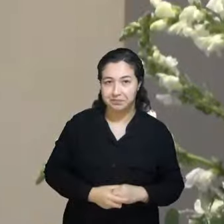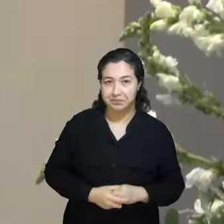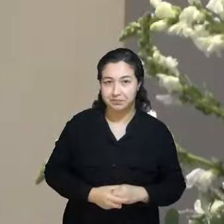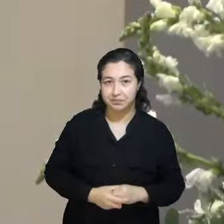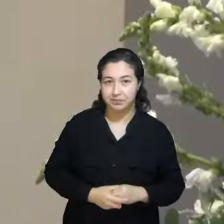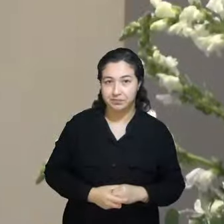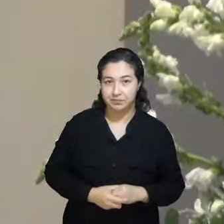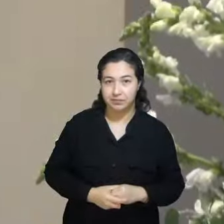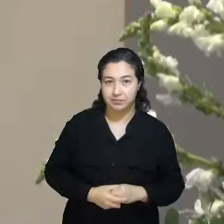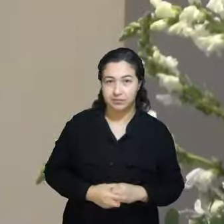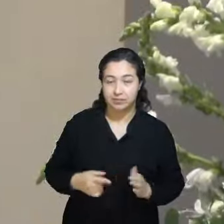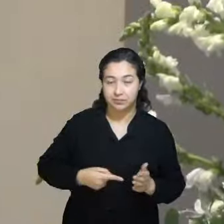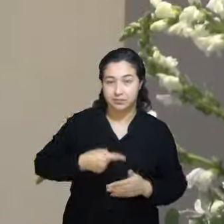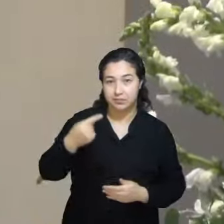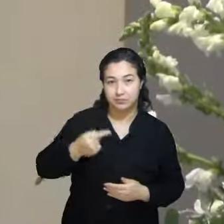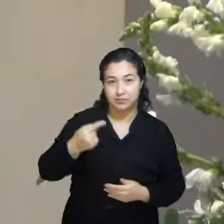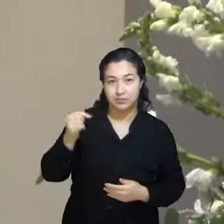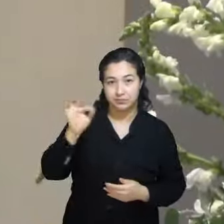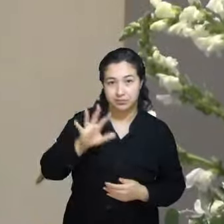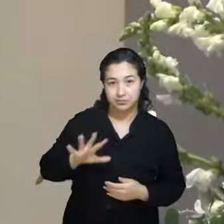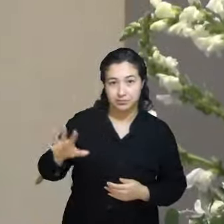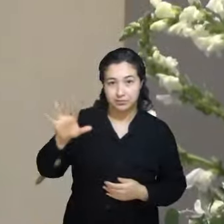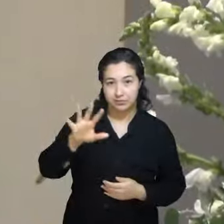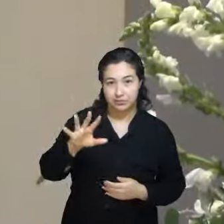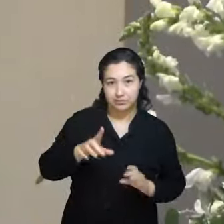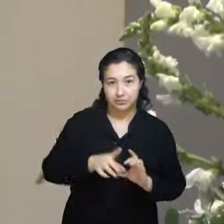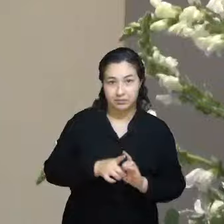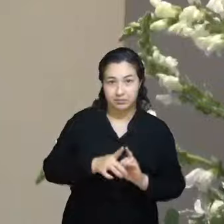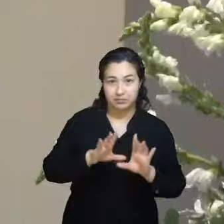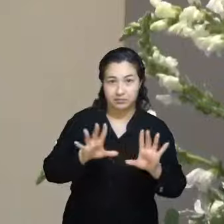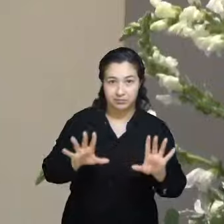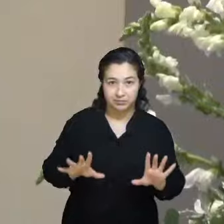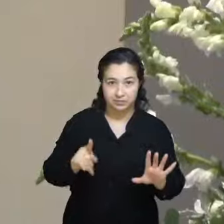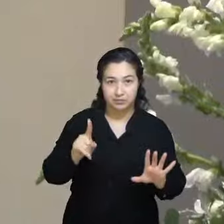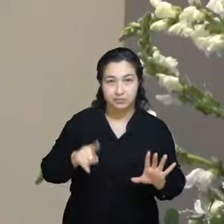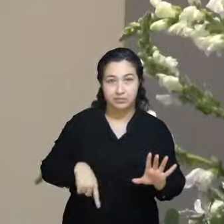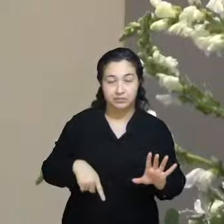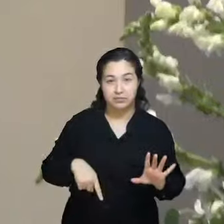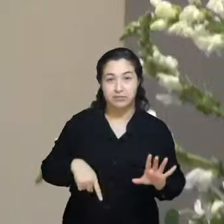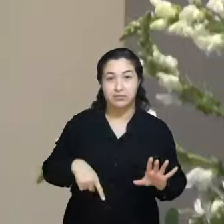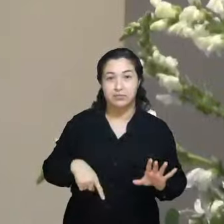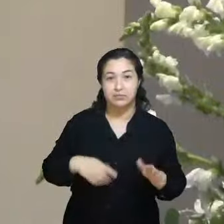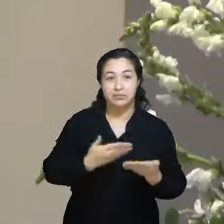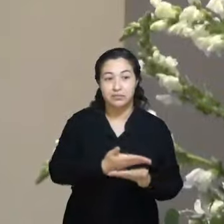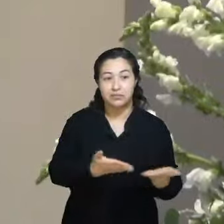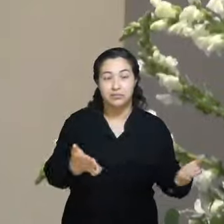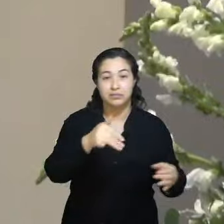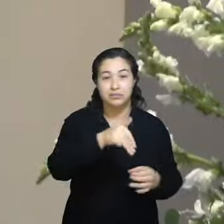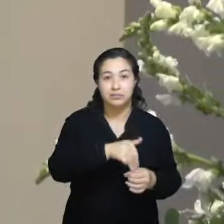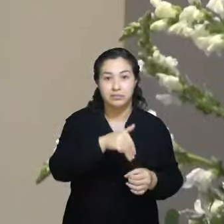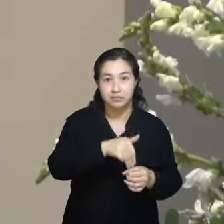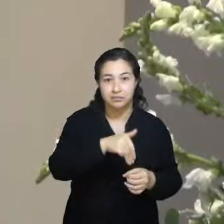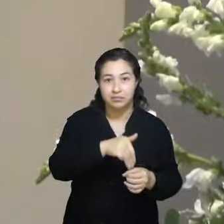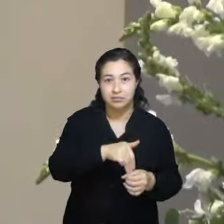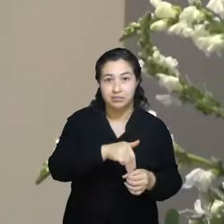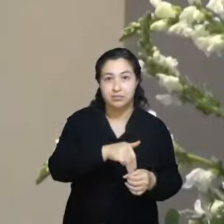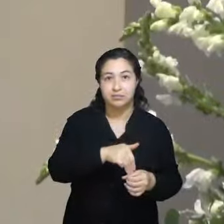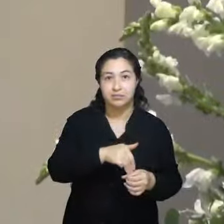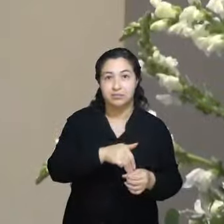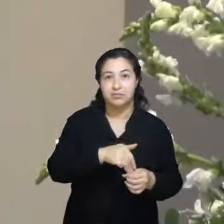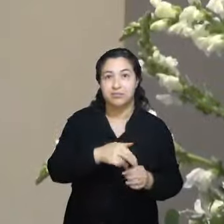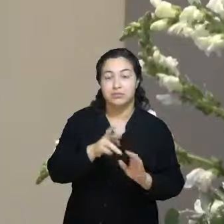uma federação que seja republicana e democrática é a de reservar aos municípios as fontes de receitas que